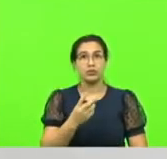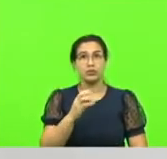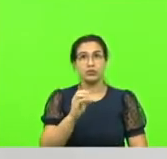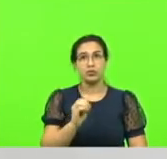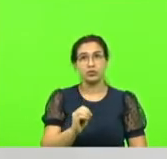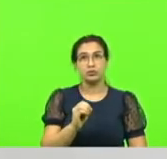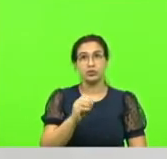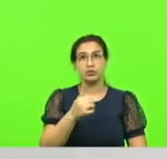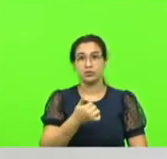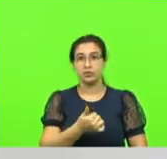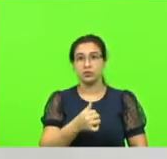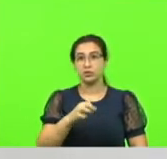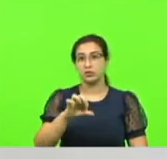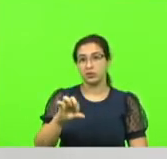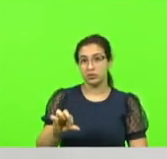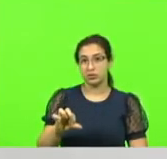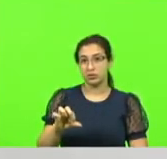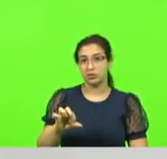de 2019.